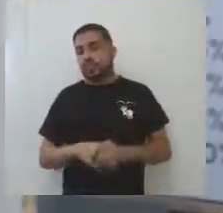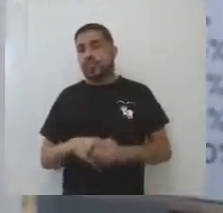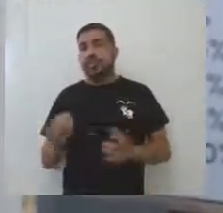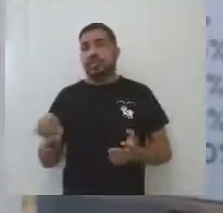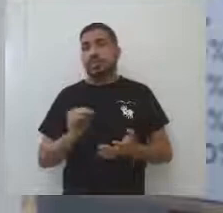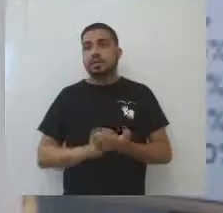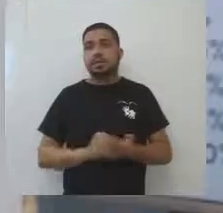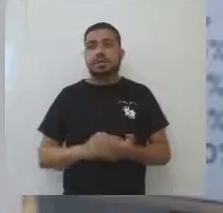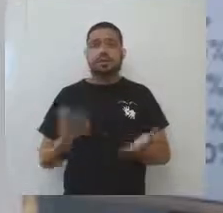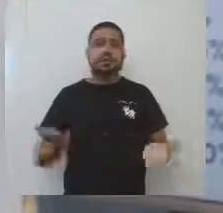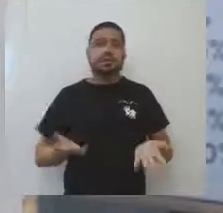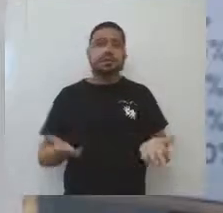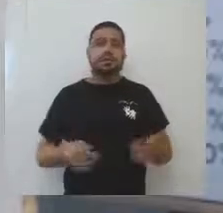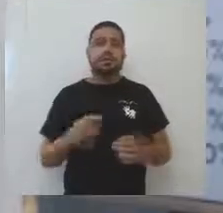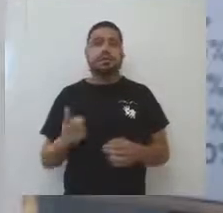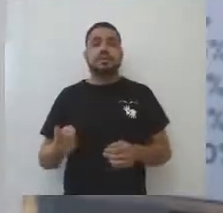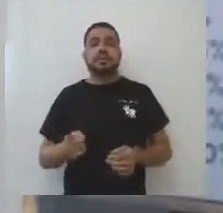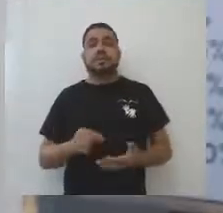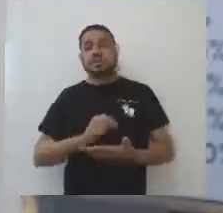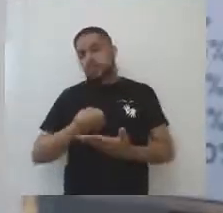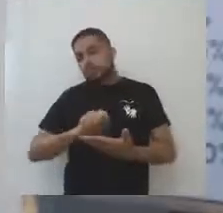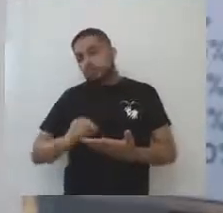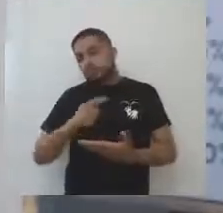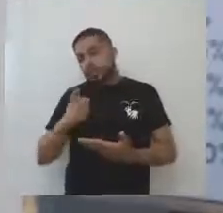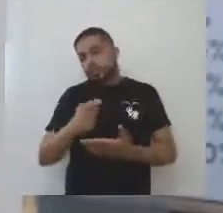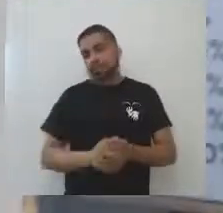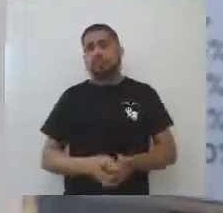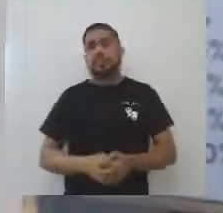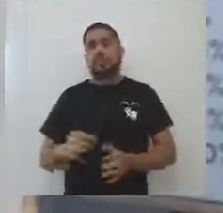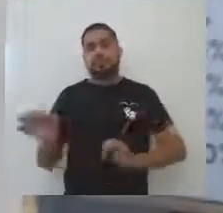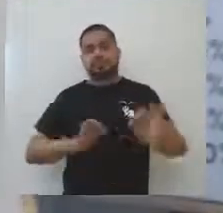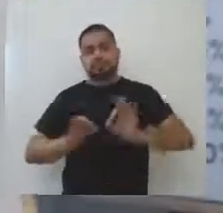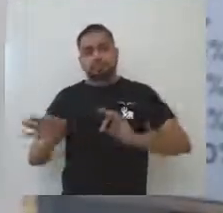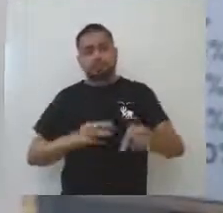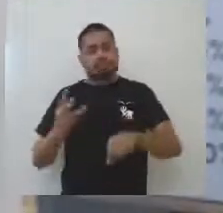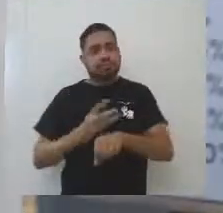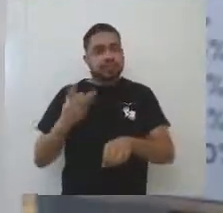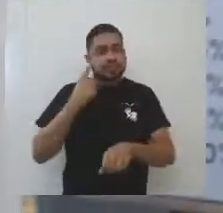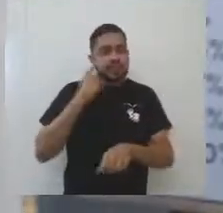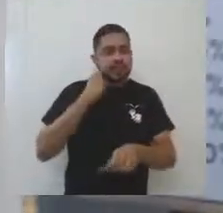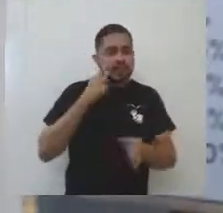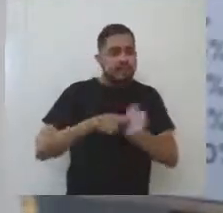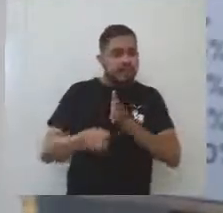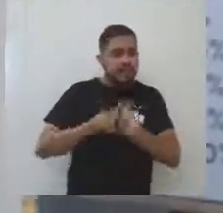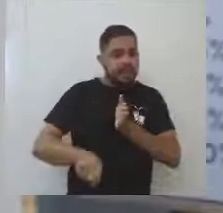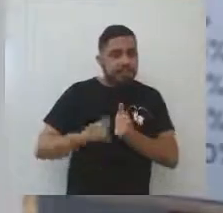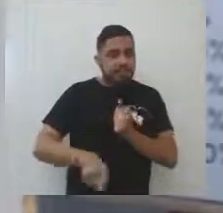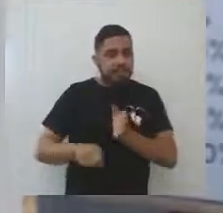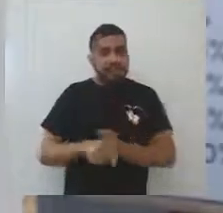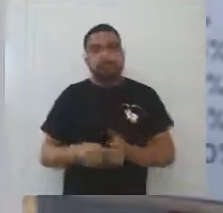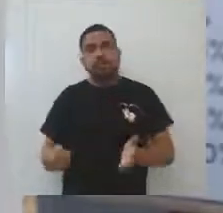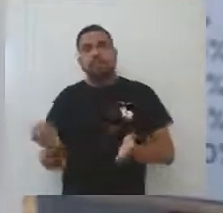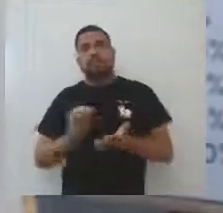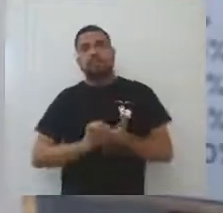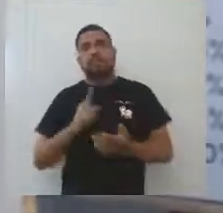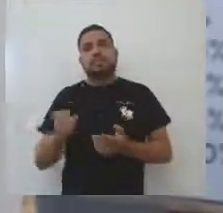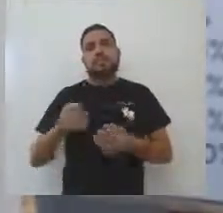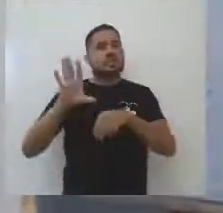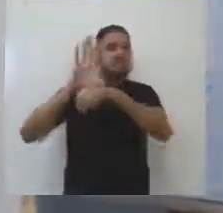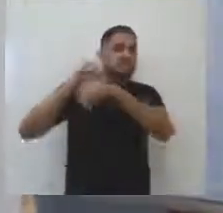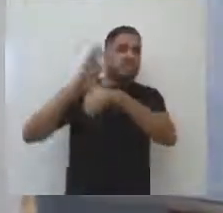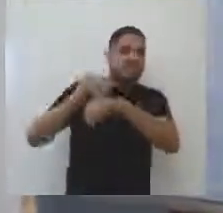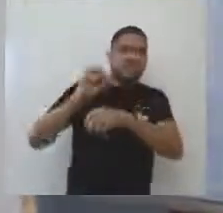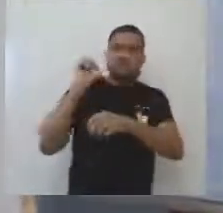Coloquem essa questão aí, por favor, no caderno de vocês, por enquanto que a gente arruma aqui o WhatsApp para eu ver as perguntas de vocês, tá? Coloquem aí, por favor, tirem